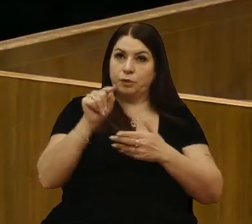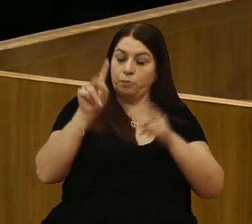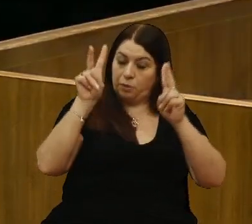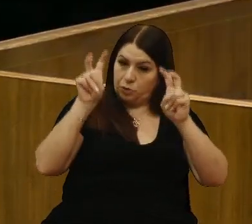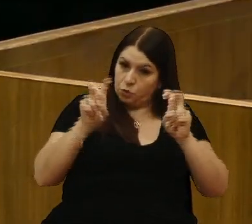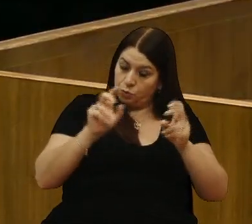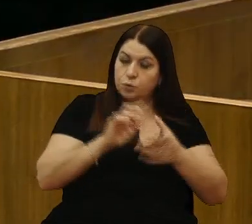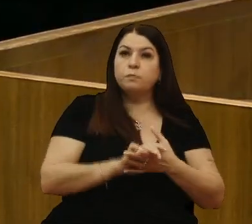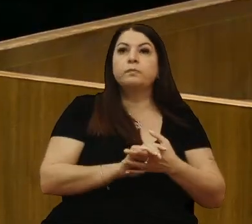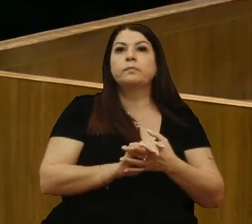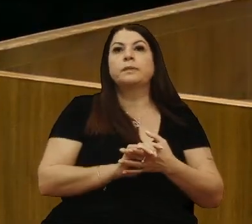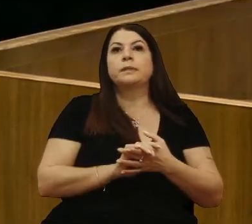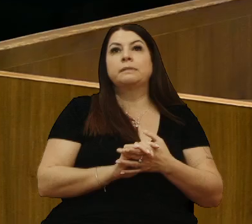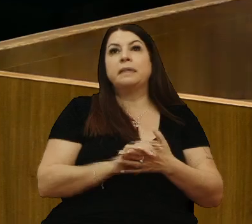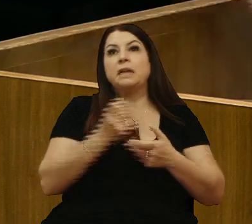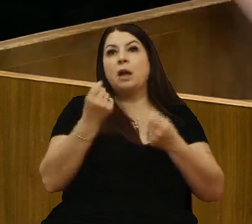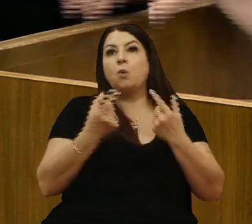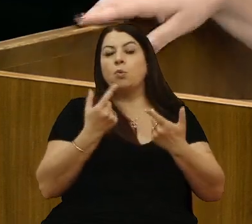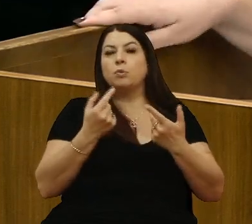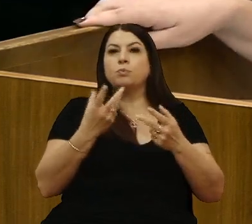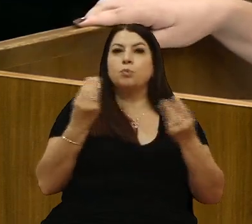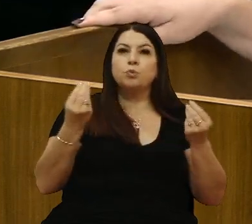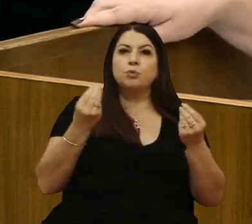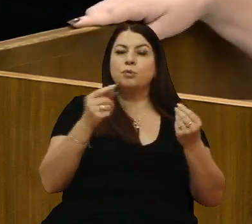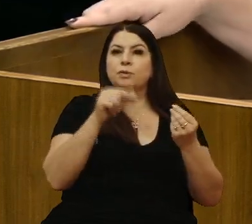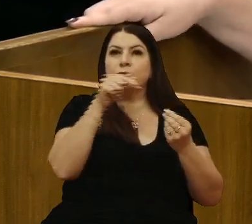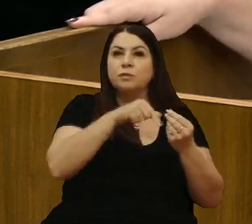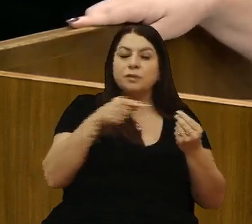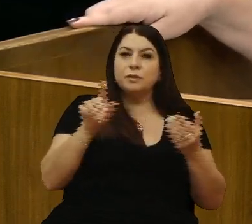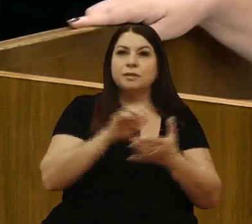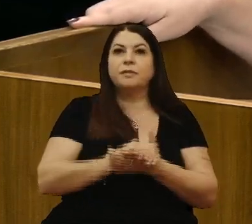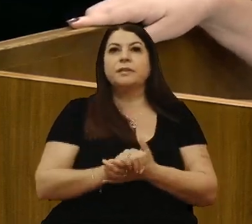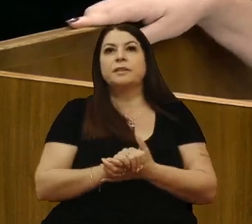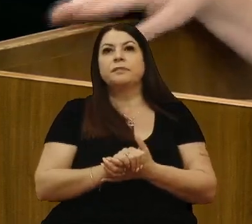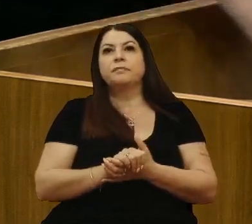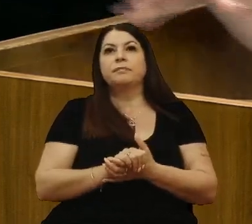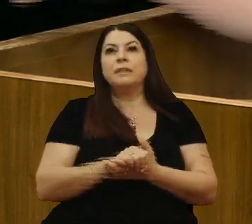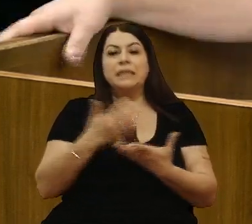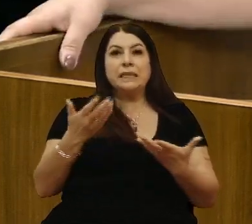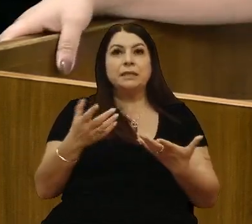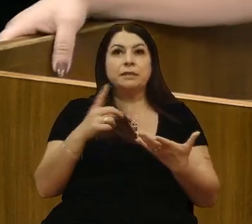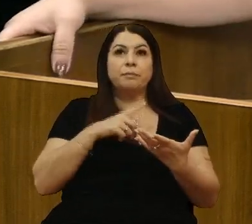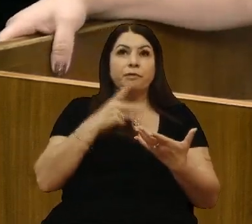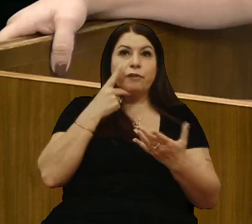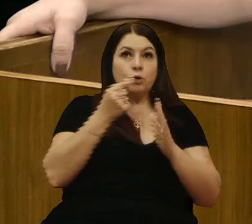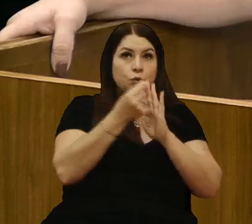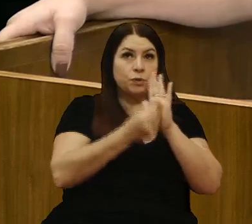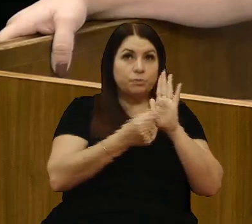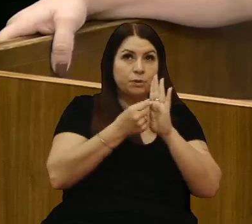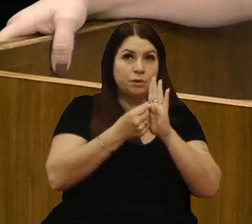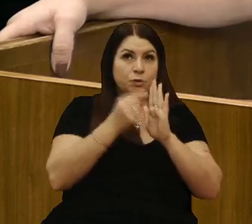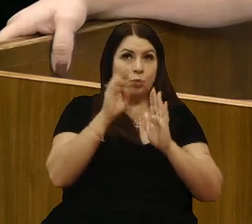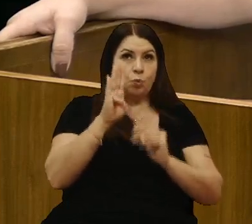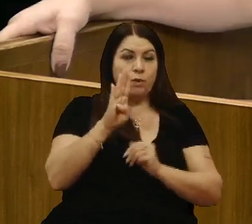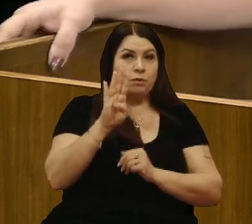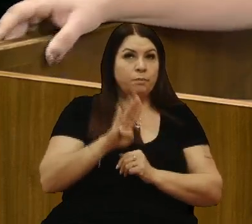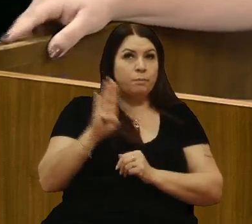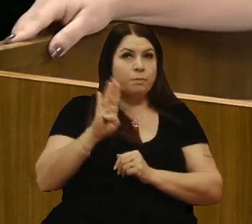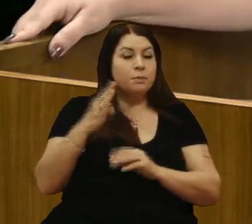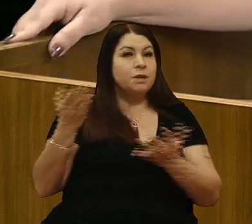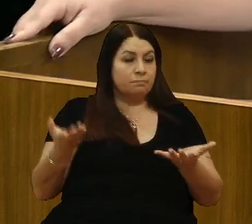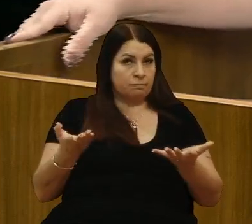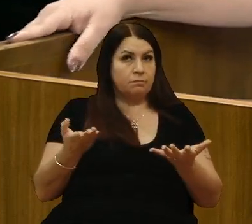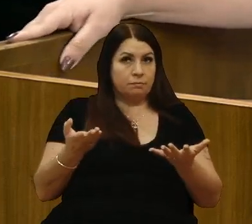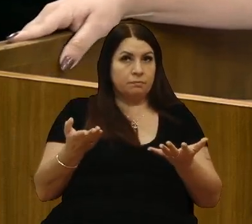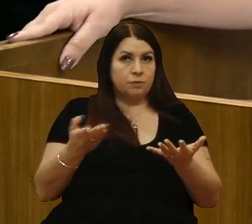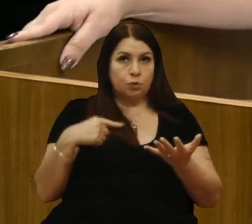assunto e muitos vereadores não estavam aqui, né? Mas que a gente falou do orçamento de 4 bilhões, né,